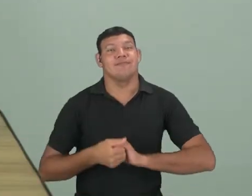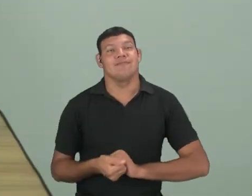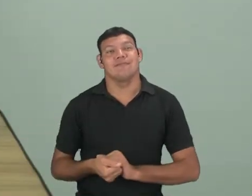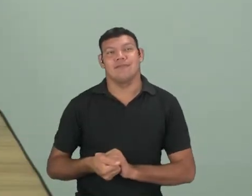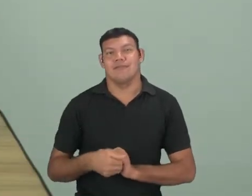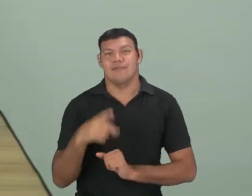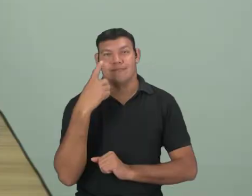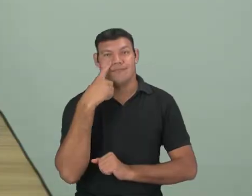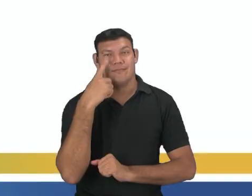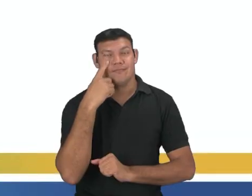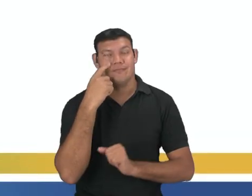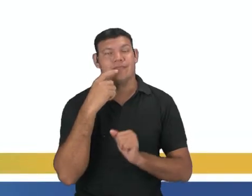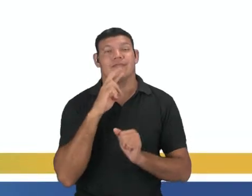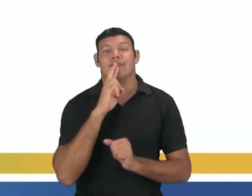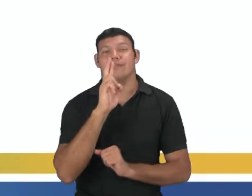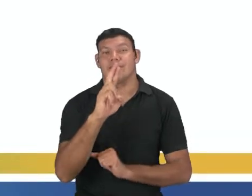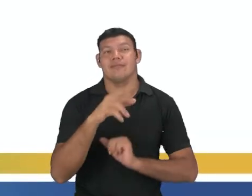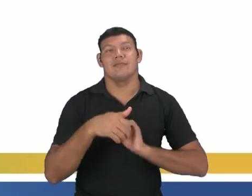989. Vamos conferir?